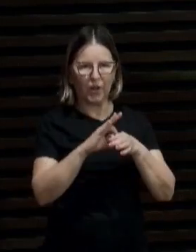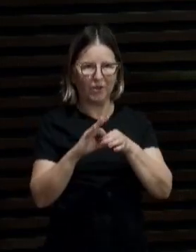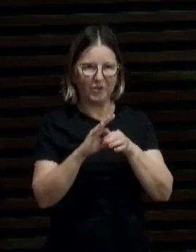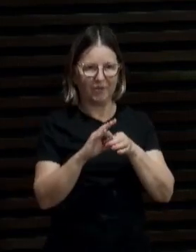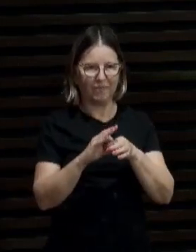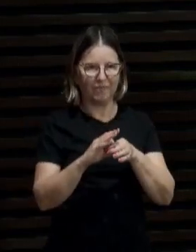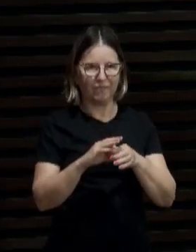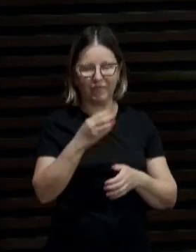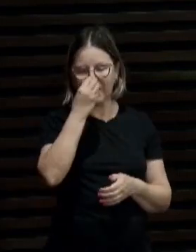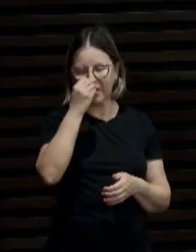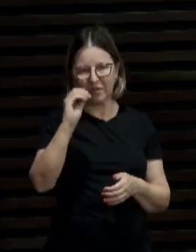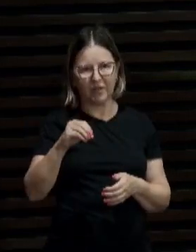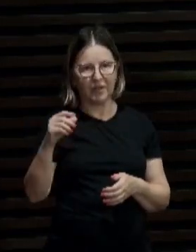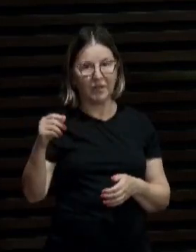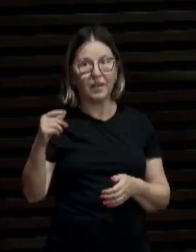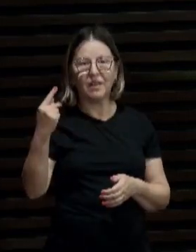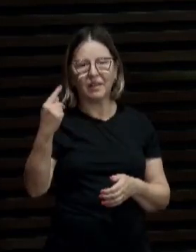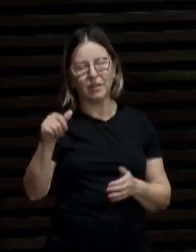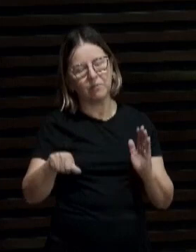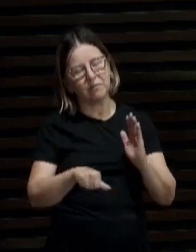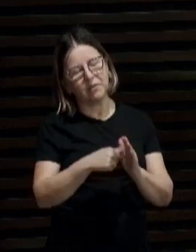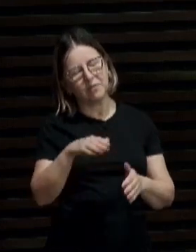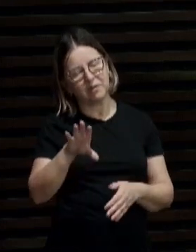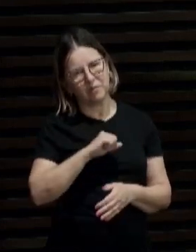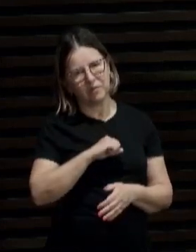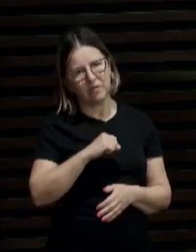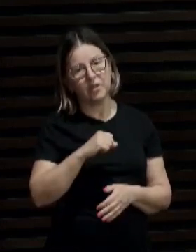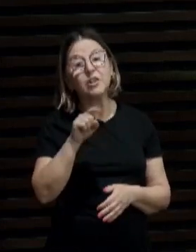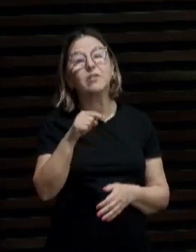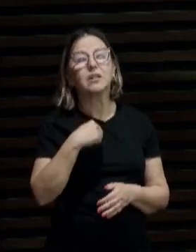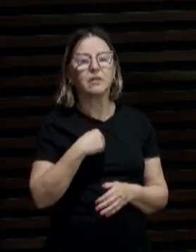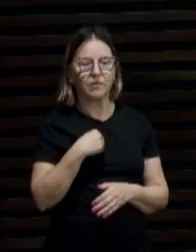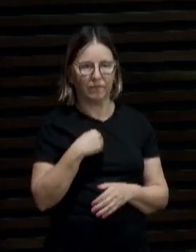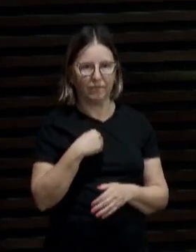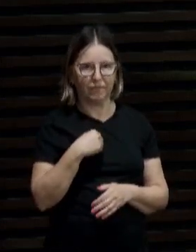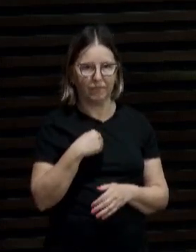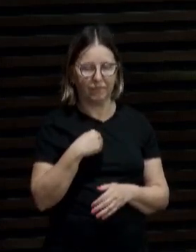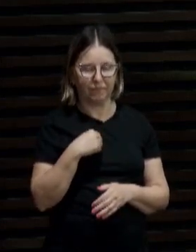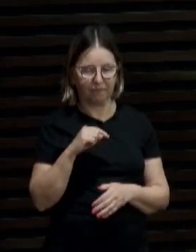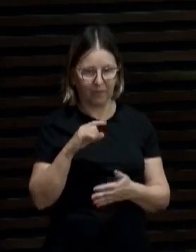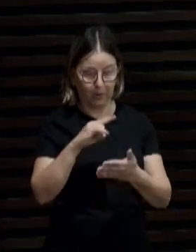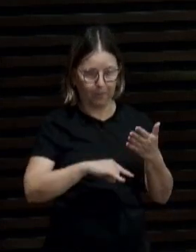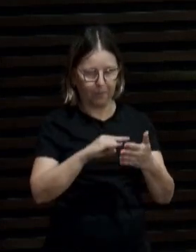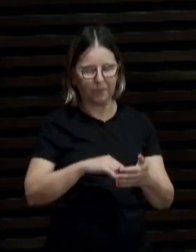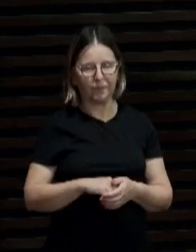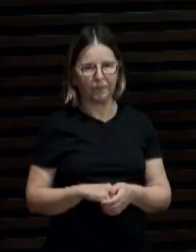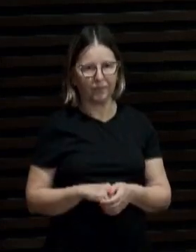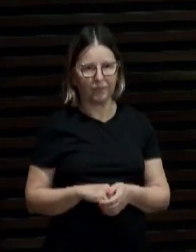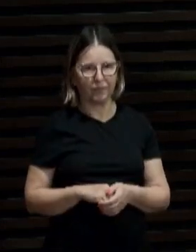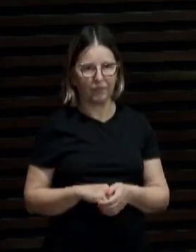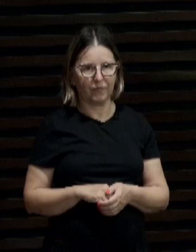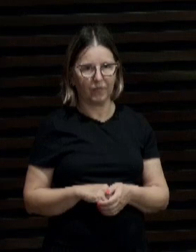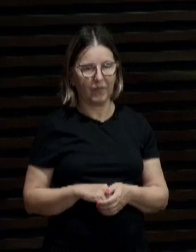Abandonaste o teu primeiro amor. E você e eu, meu irmão. Olha lá no boletim. Eles não perderam o seu